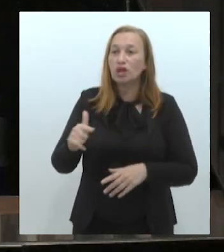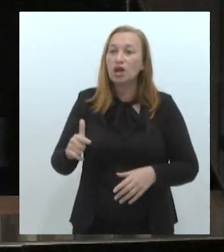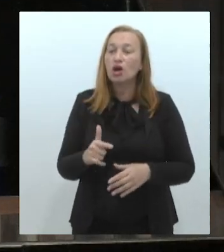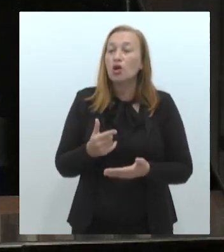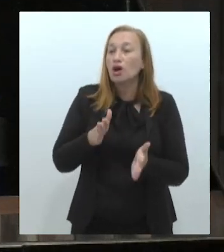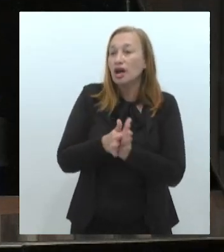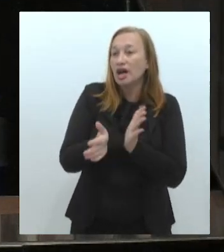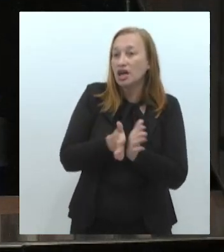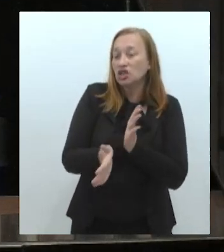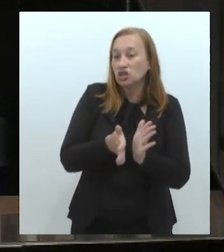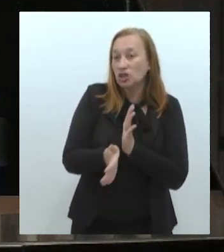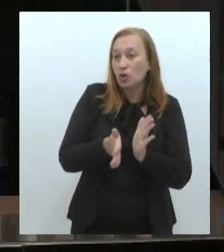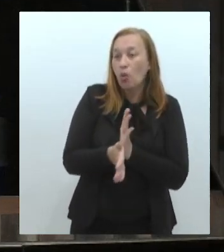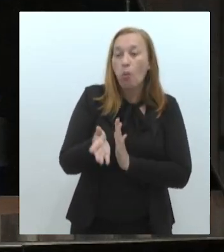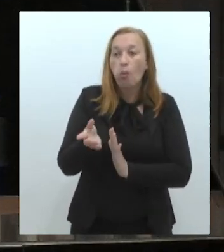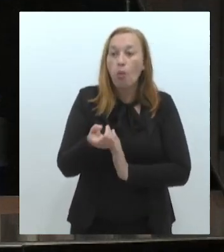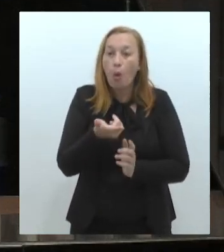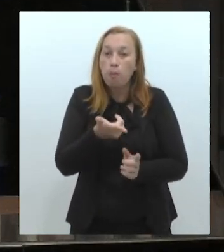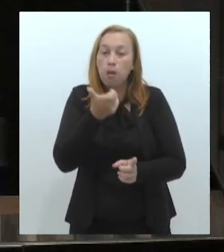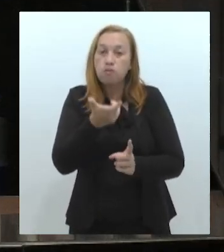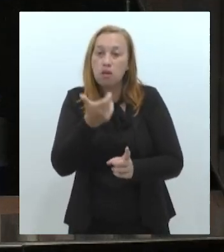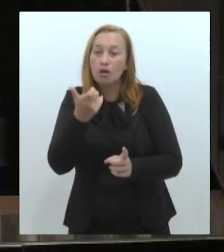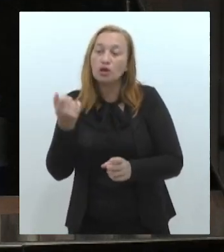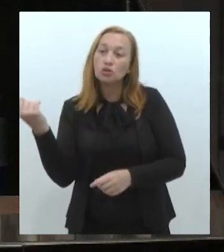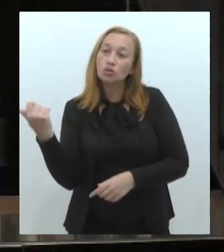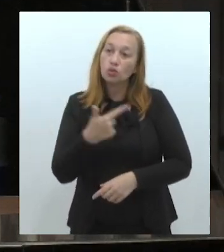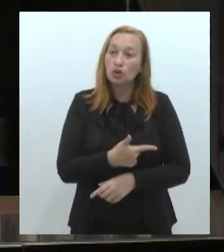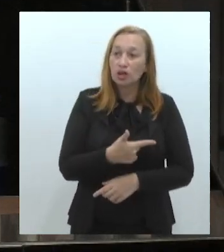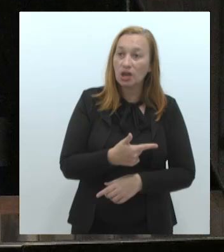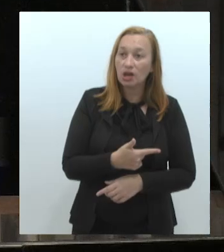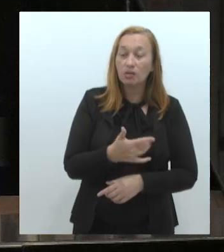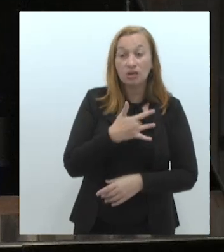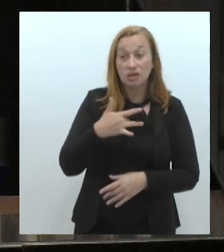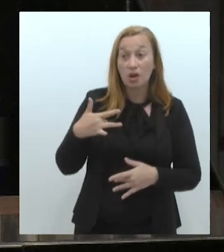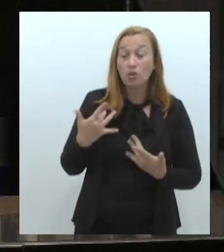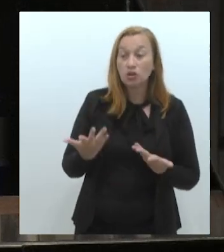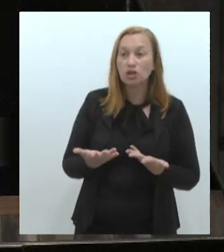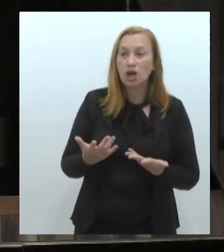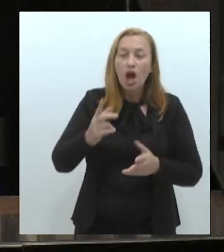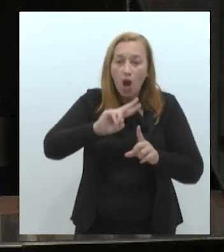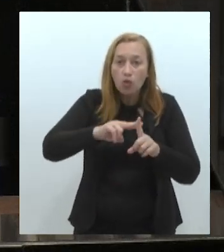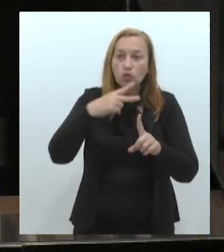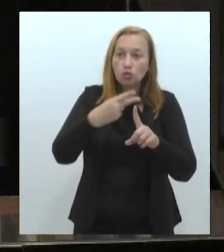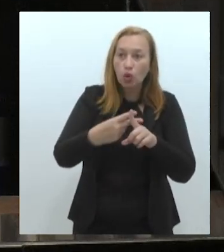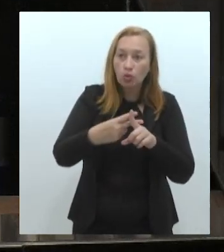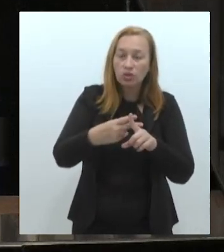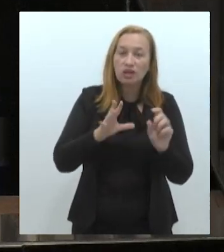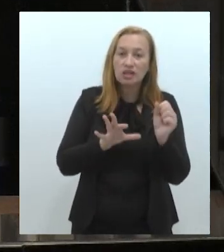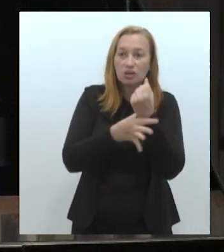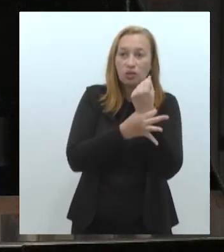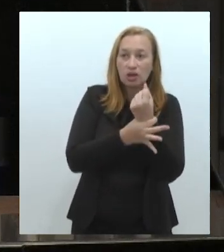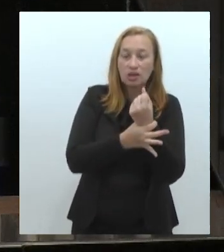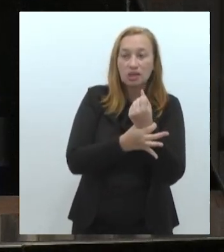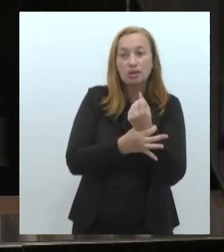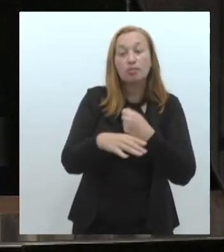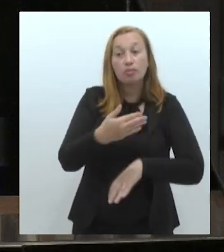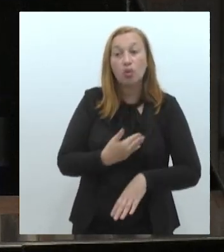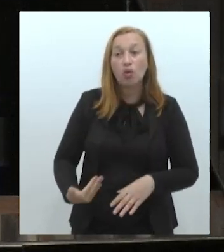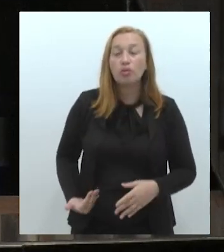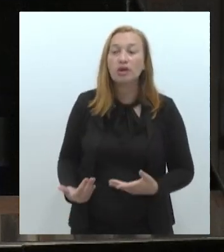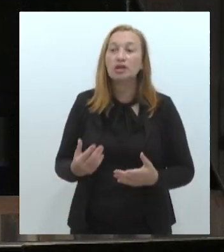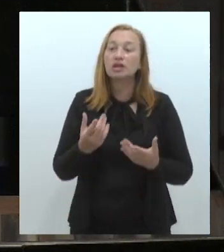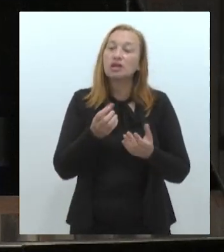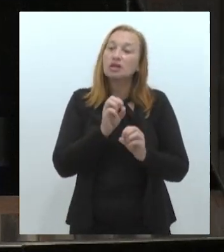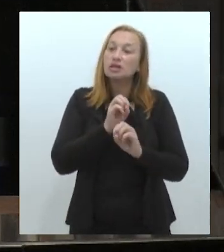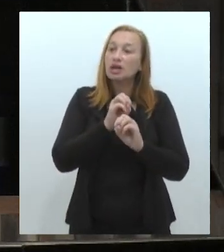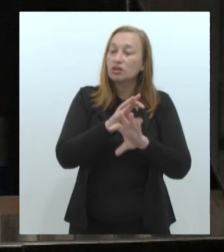do que com educação. É só a gente olhar o orçamento, é o dobro da segurança pública da pasta da educação. Então, está dizendo que, ao invés de